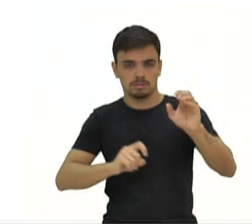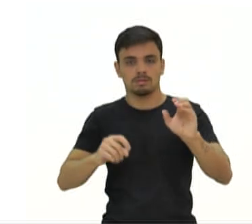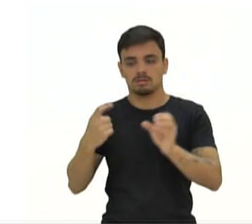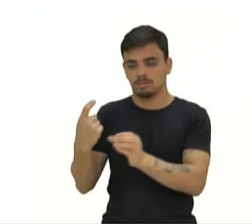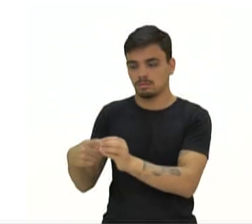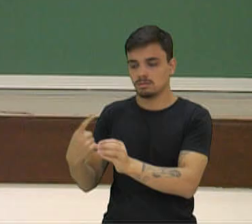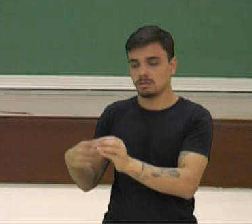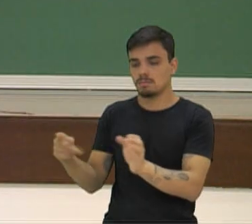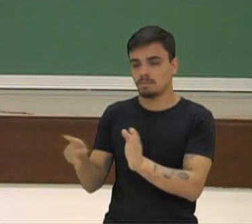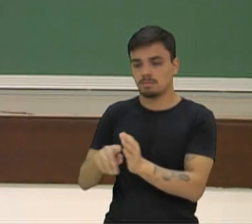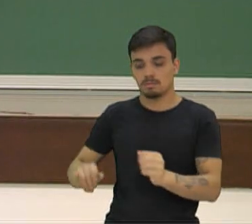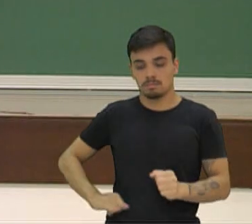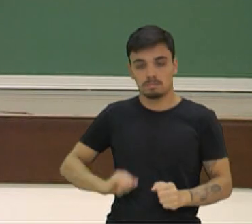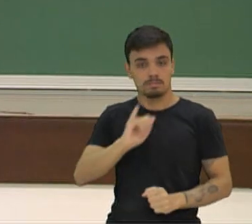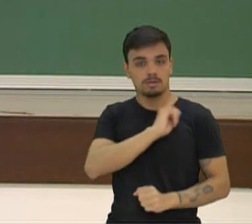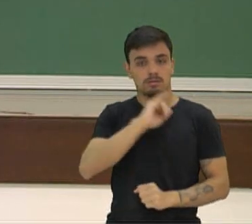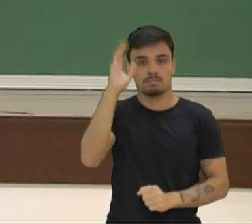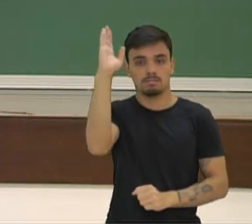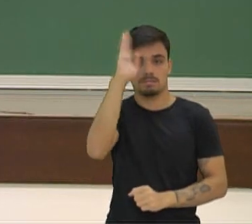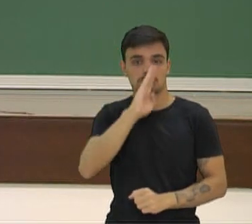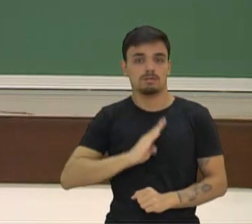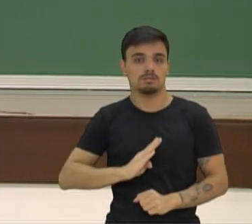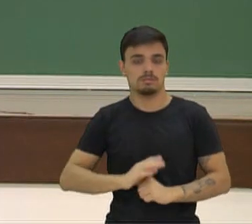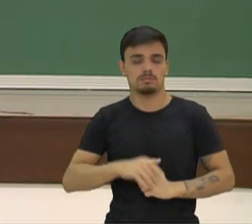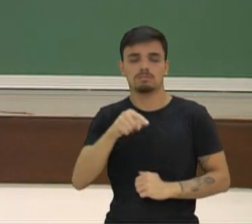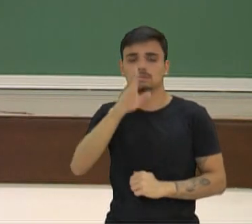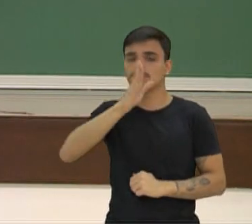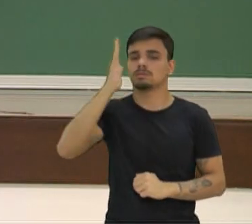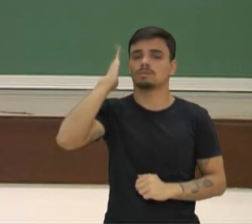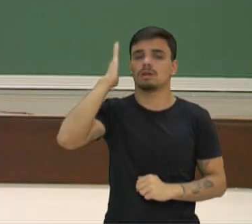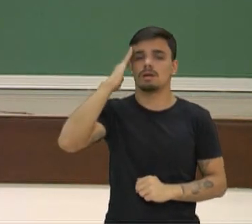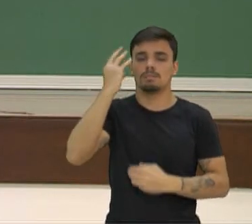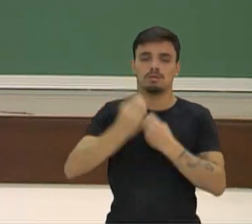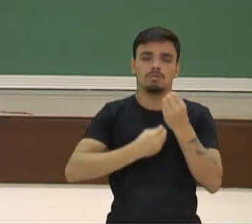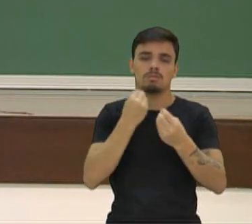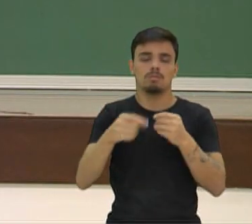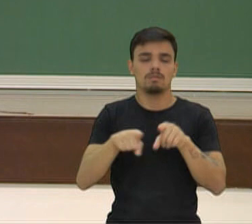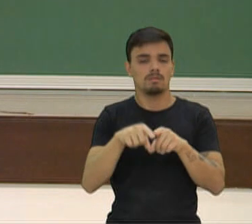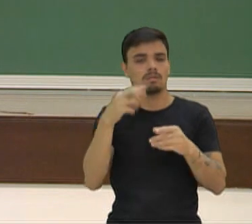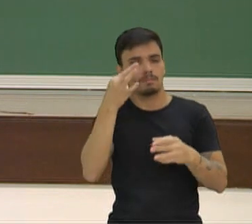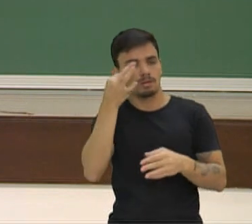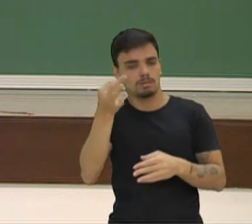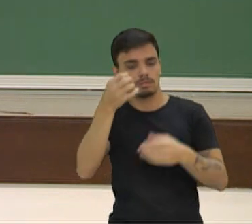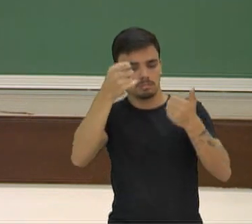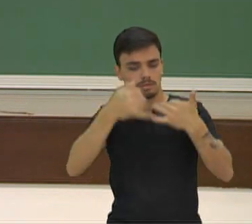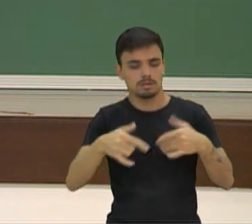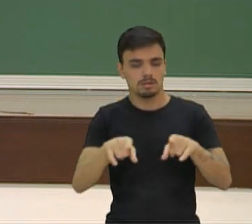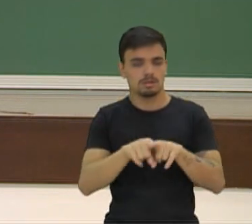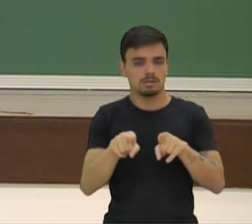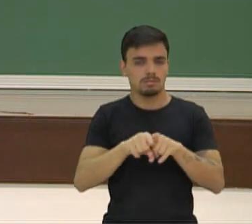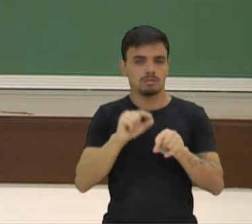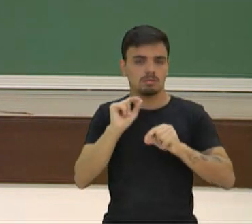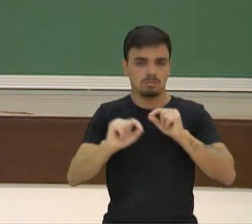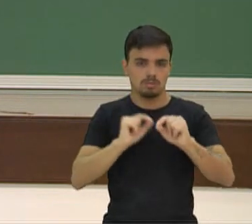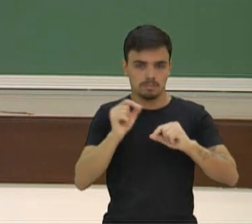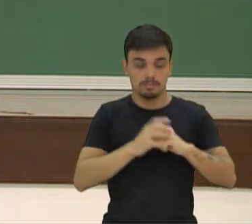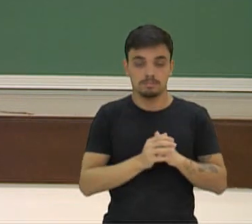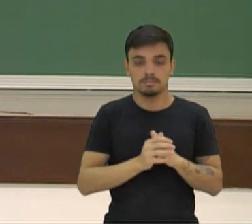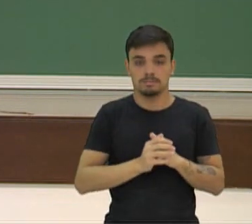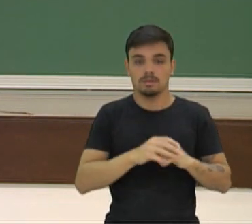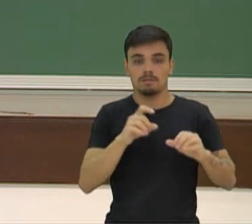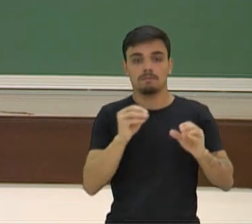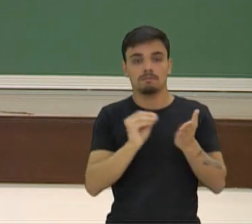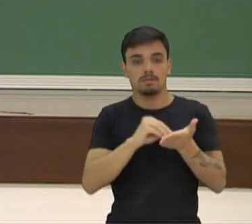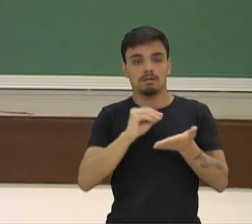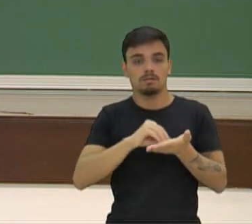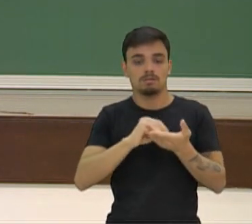Brasileiro. Aqui, você já ouviu isso várias vezes, você já ouviu isso muitas vezes, que a falta de